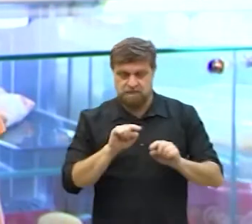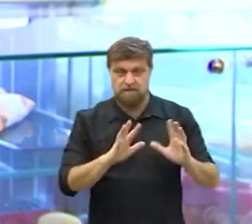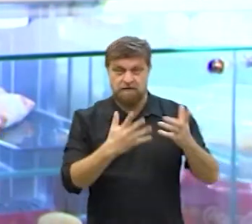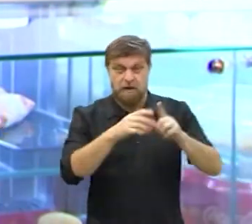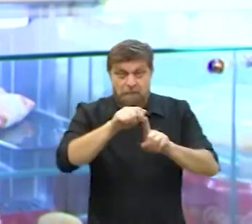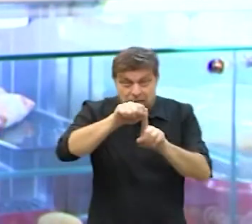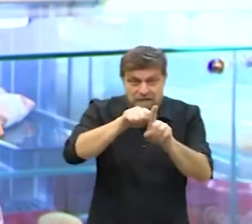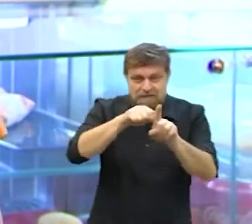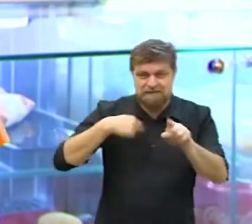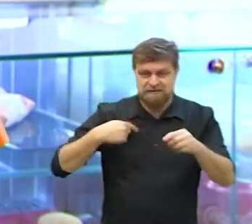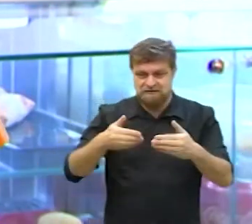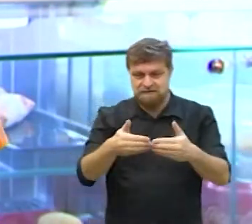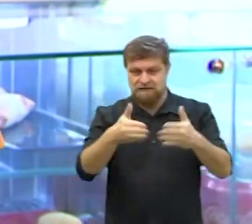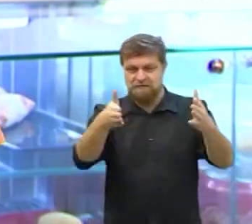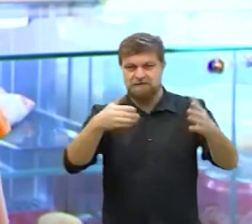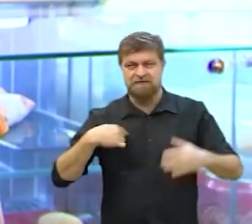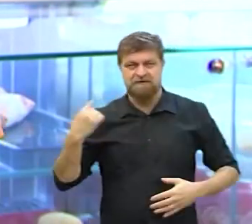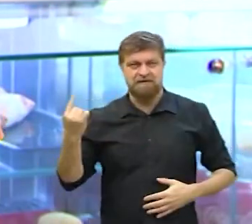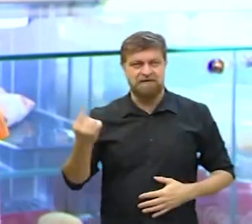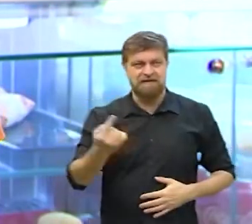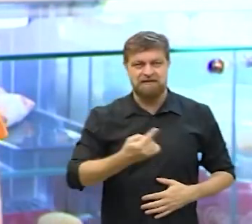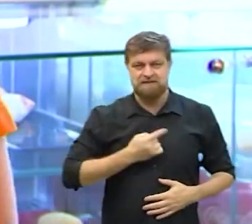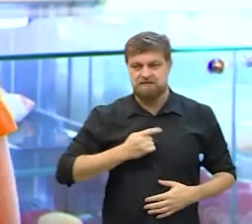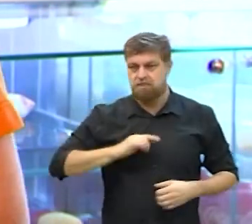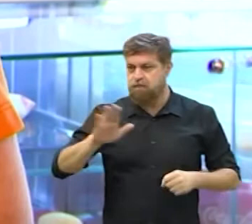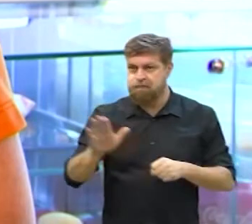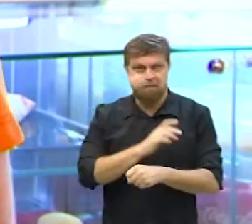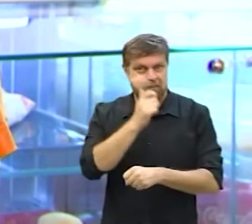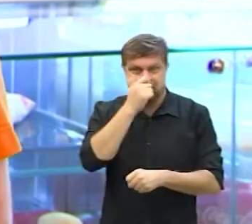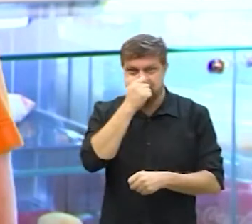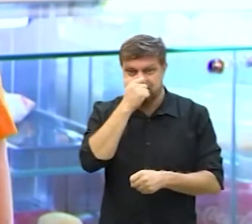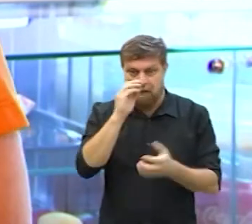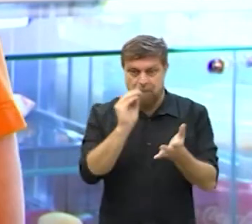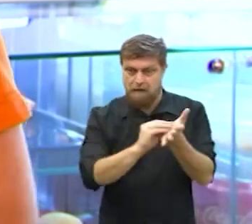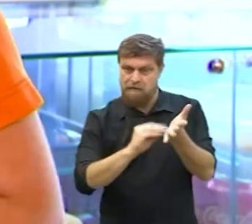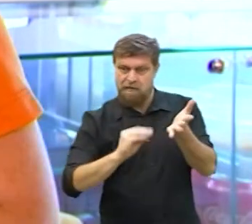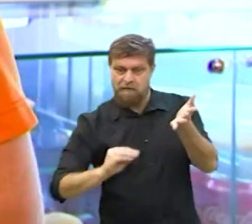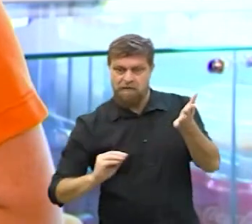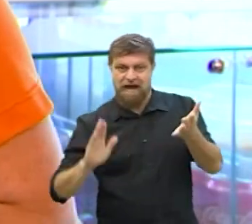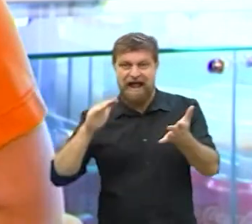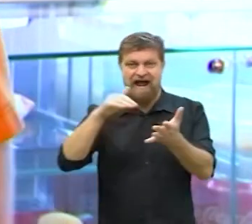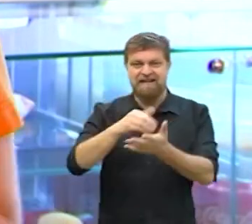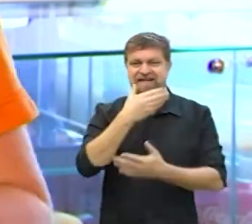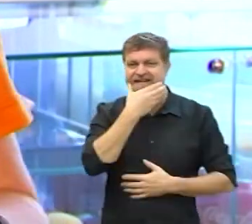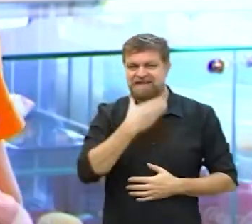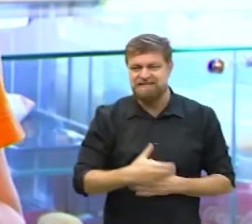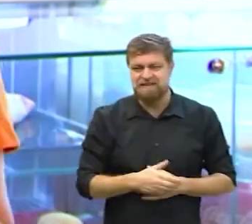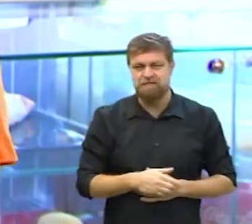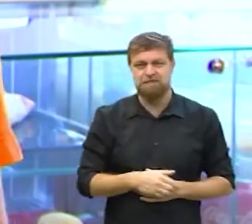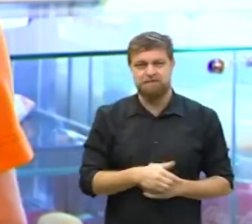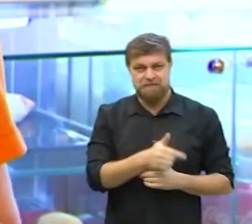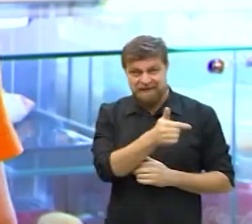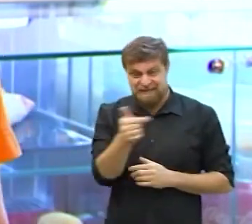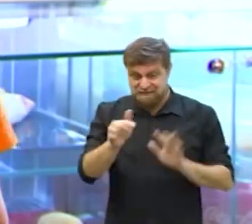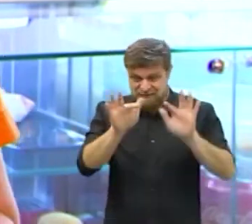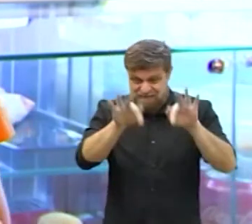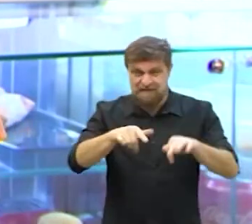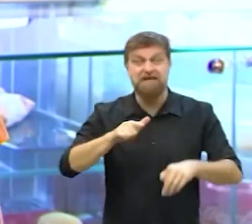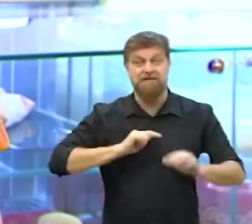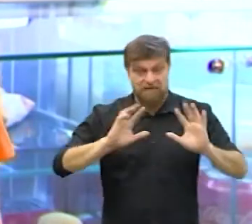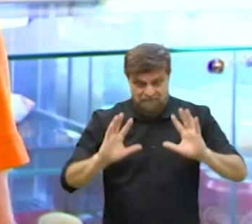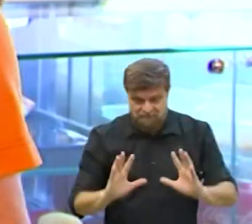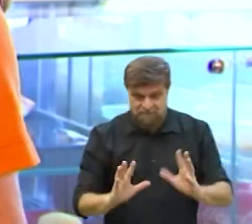de festa. E aí no primeiro mês, quando a gente abriu, a gente ficou sem agenda. A gente abriu em outubro, a gente ficou sem agenda até dezembro, de todo fim de